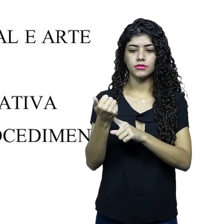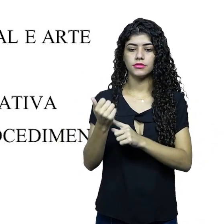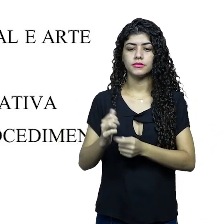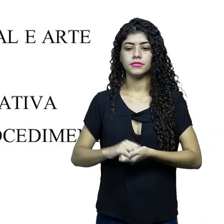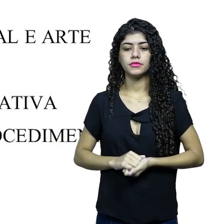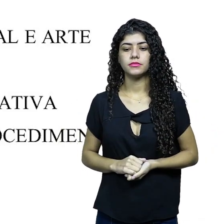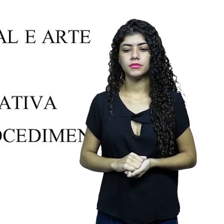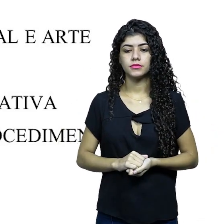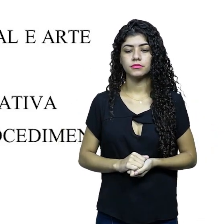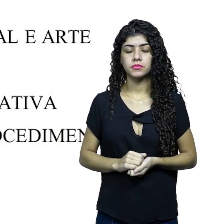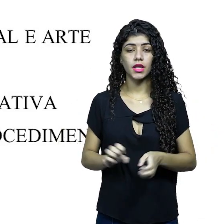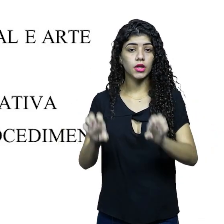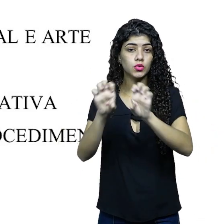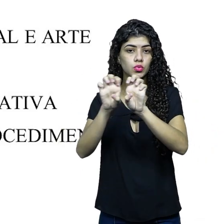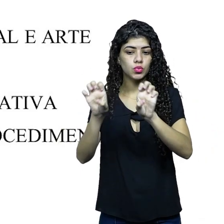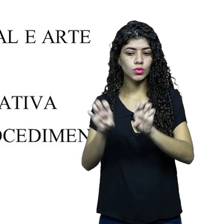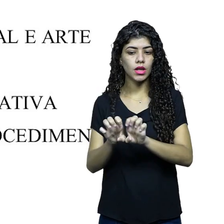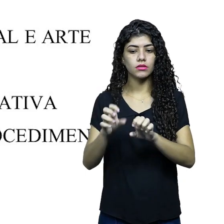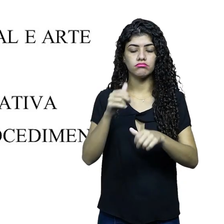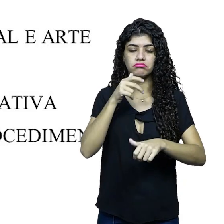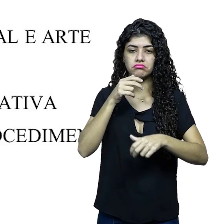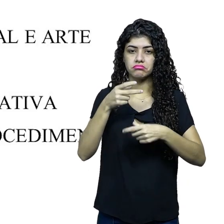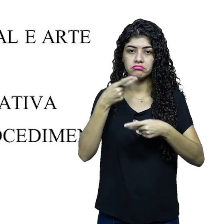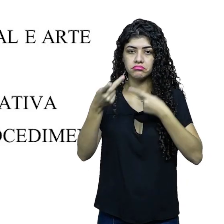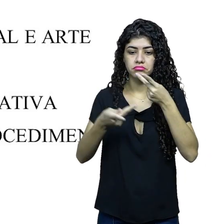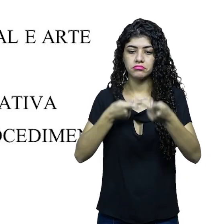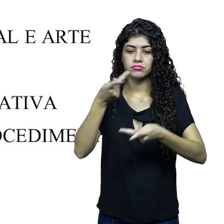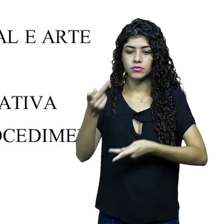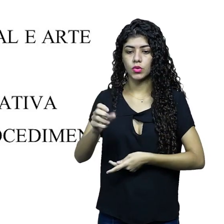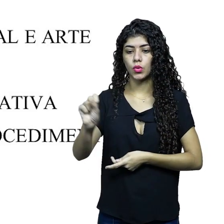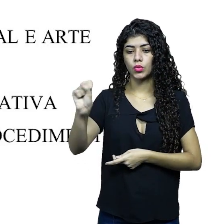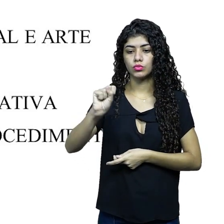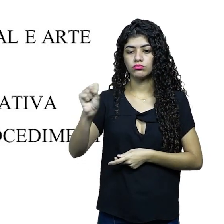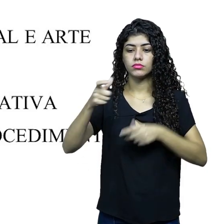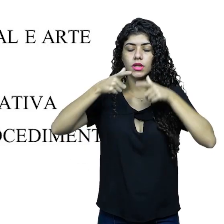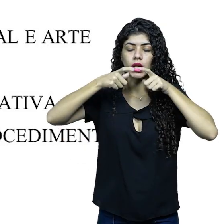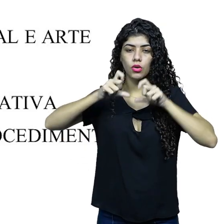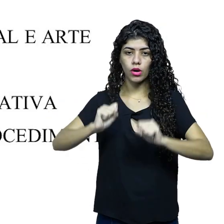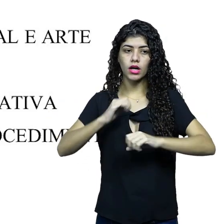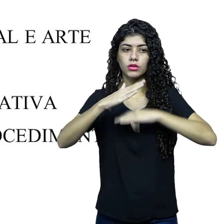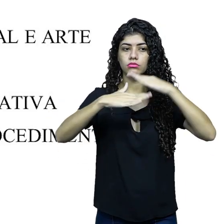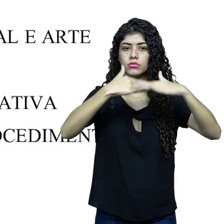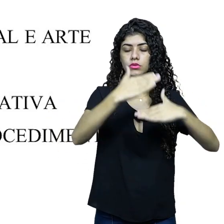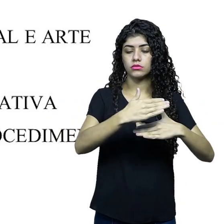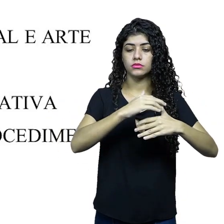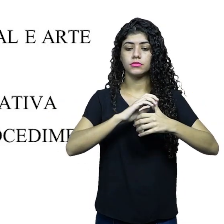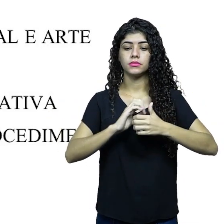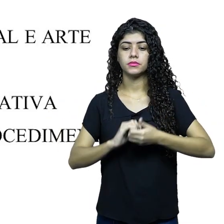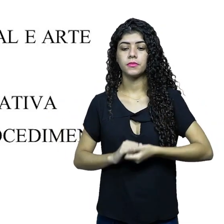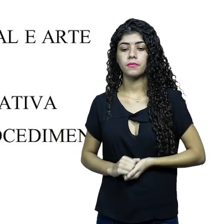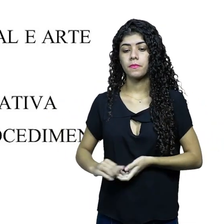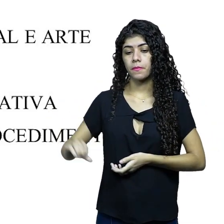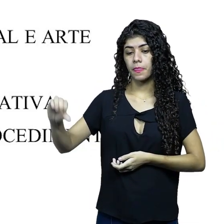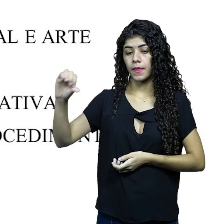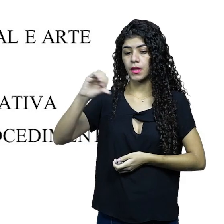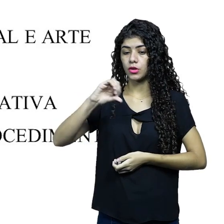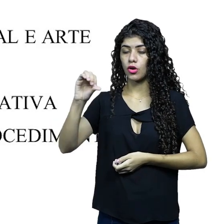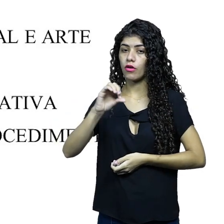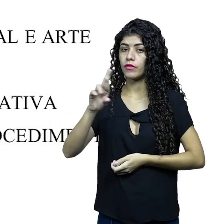arte conceitual. 7. Estrutura narrativa. 8. Linguagem